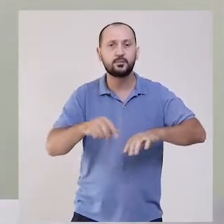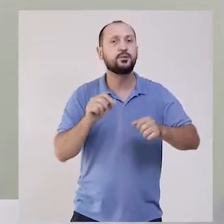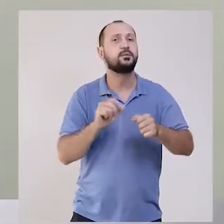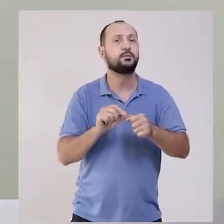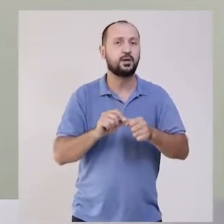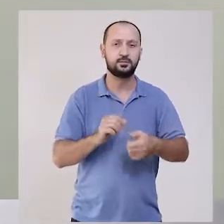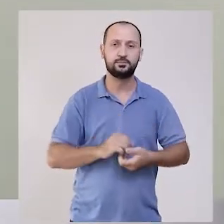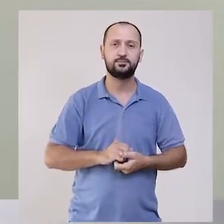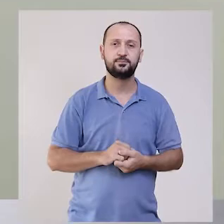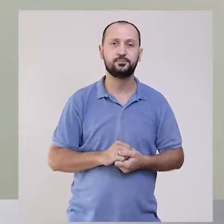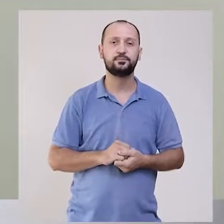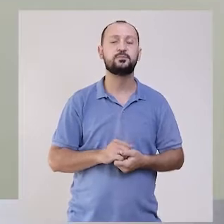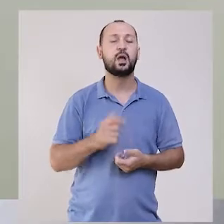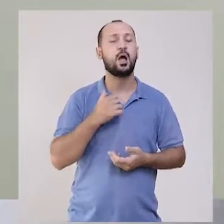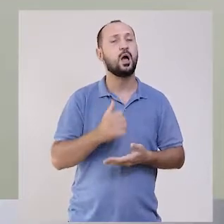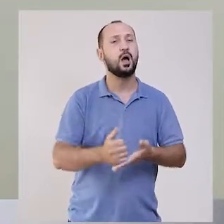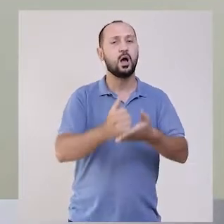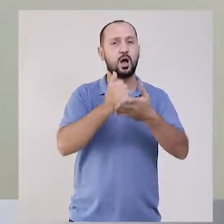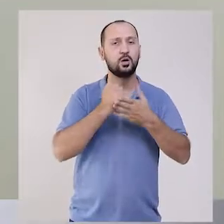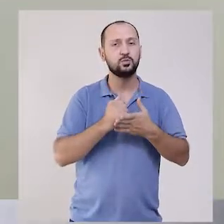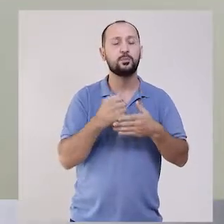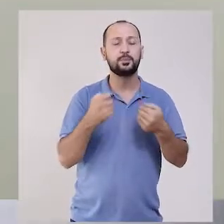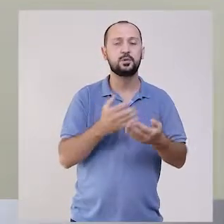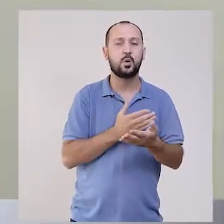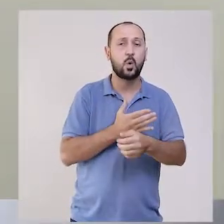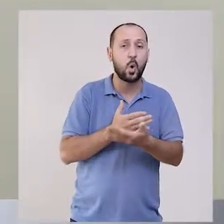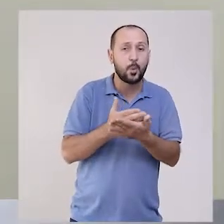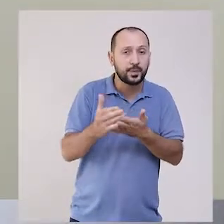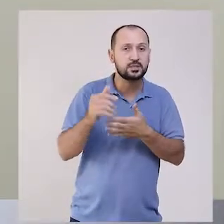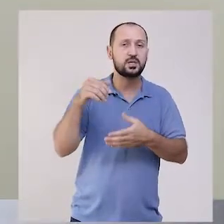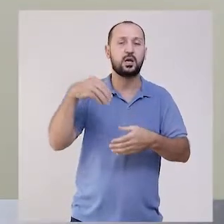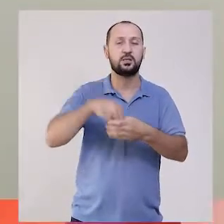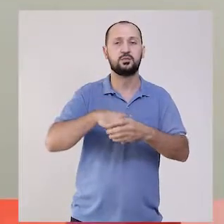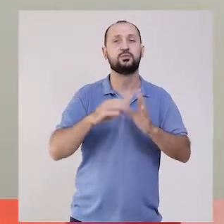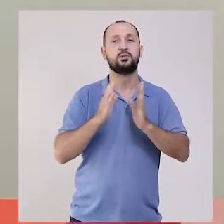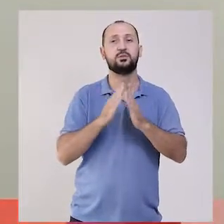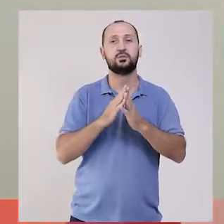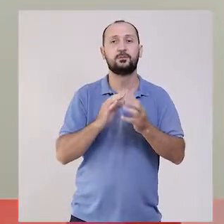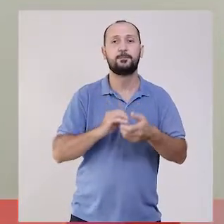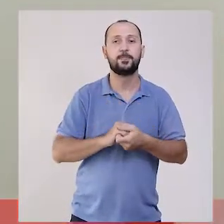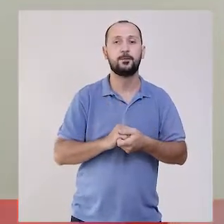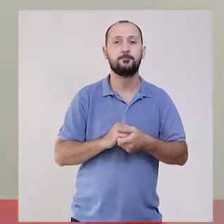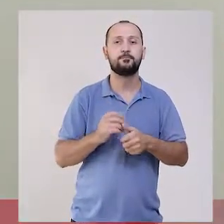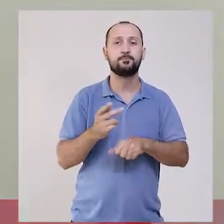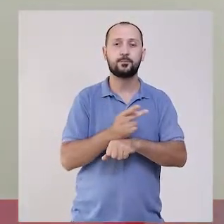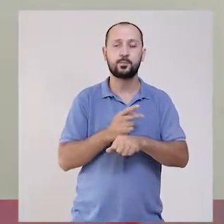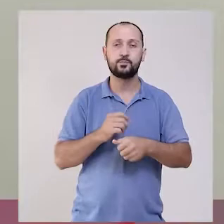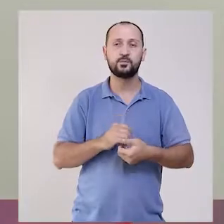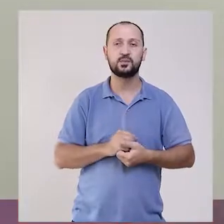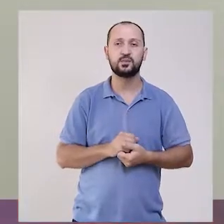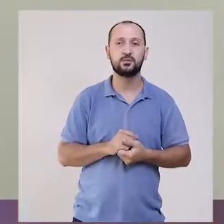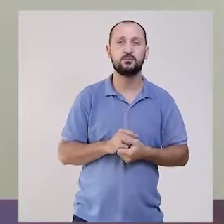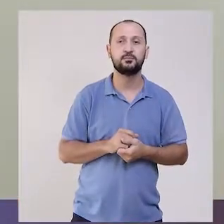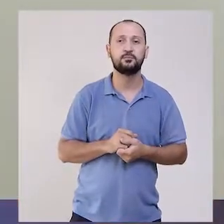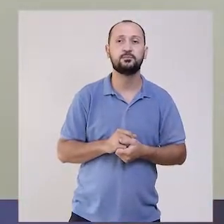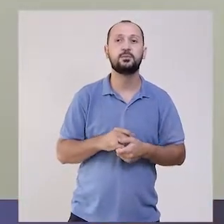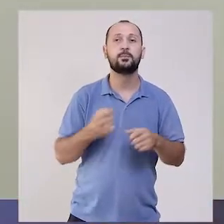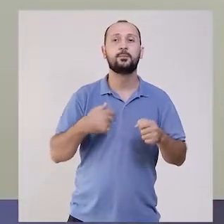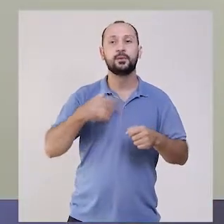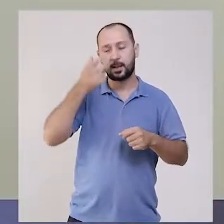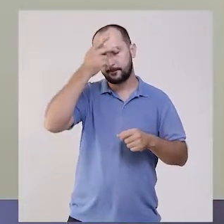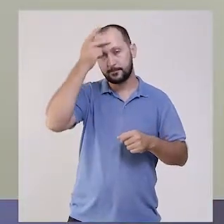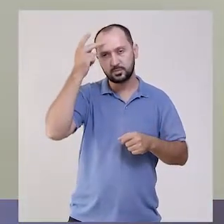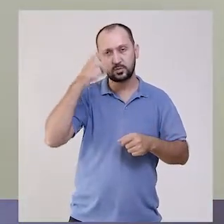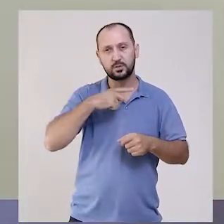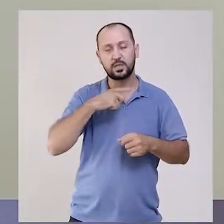um degrau, esse movimento ajuda bastante, tem que começar a exercitar em casa. Depois, programar para fazer fora. Desde